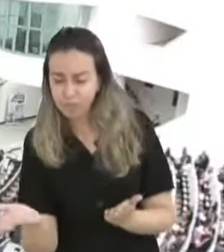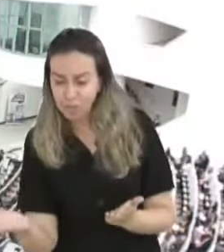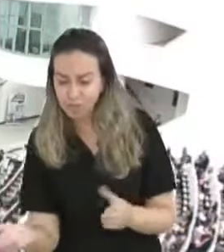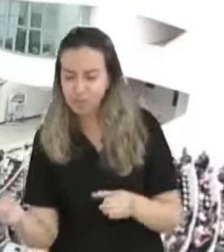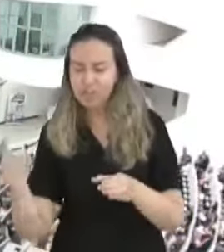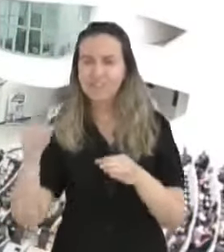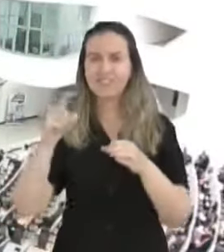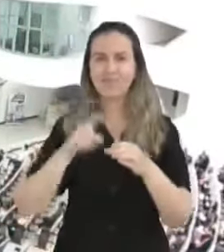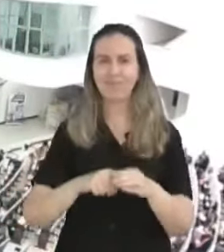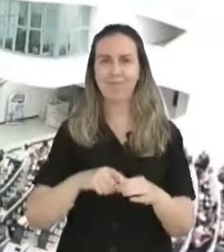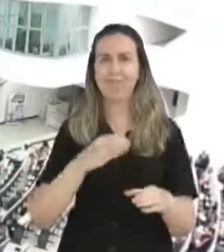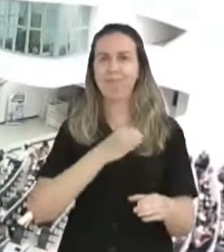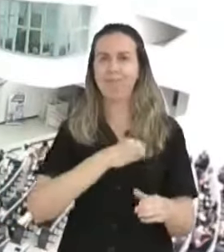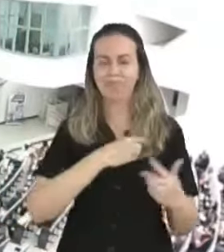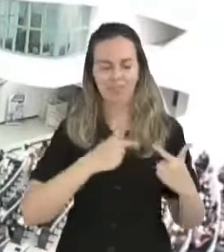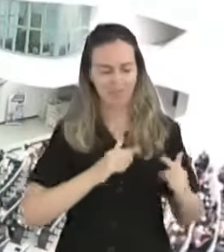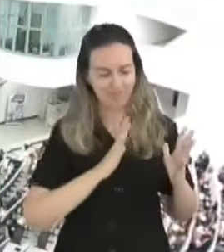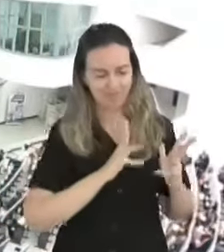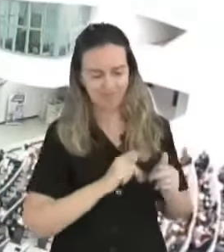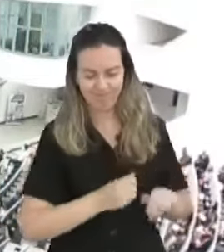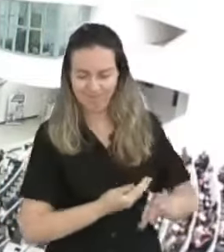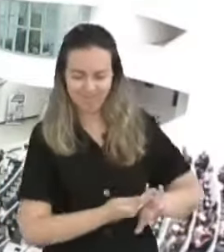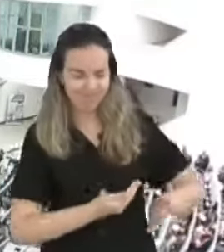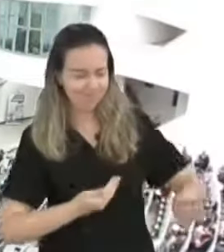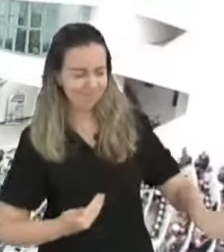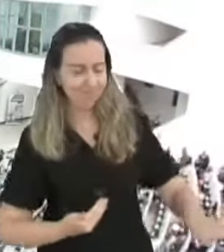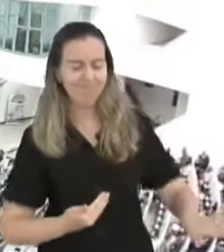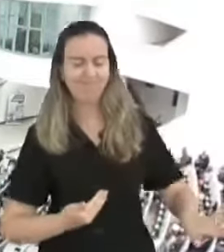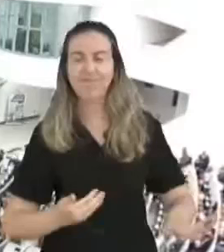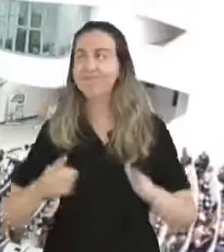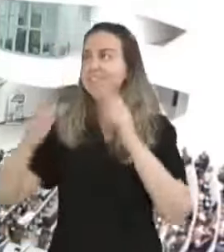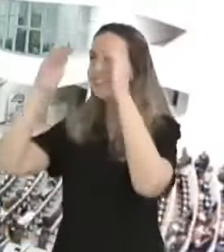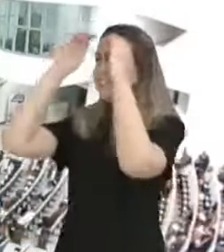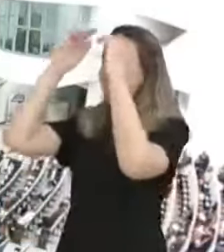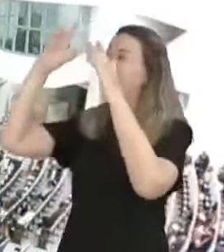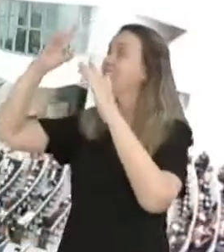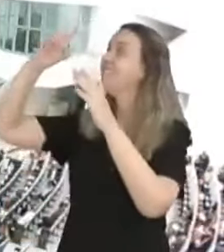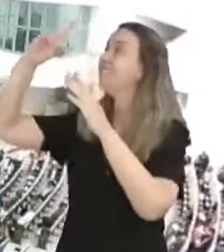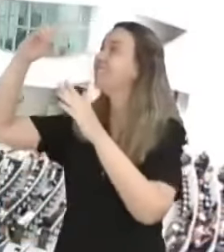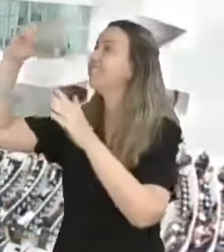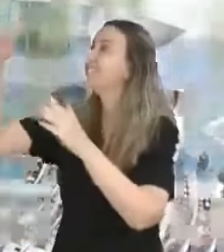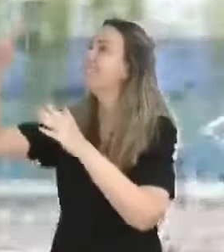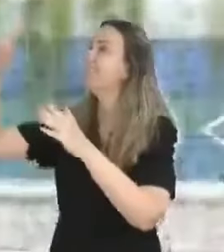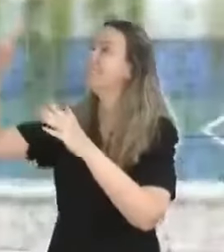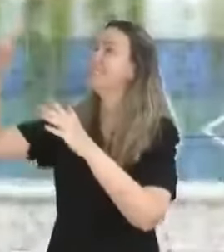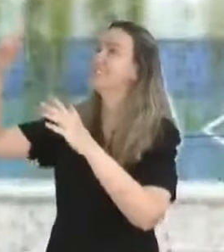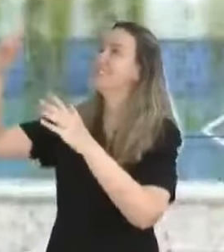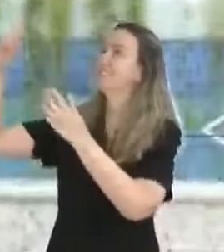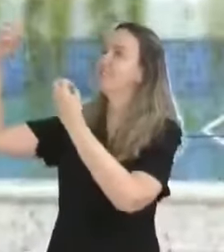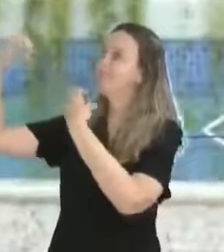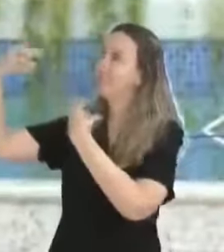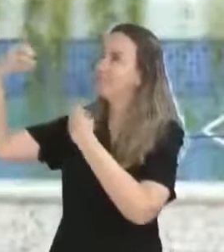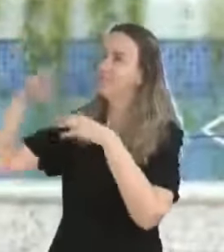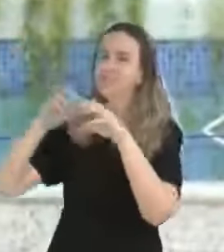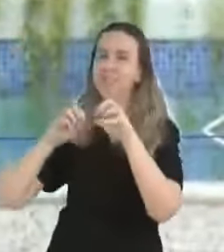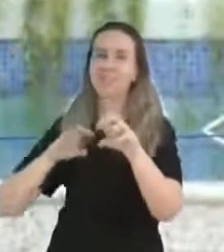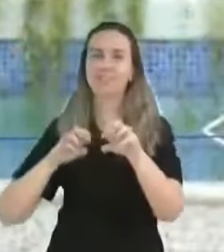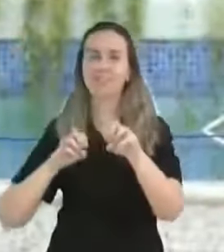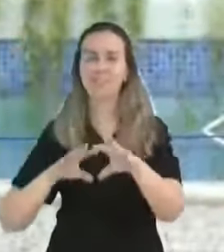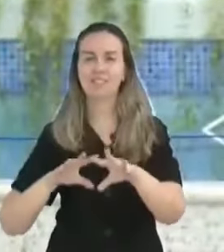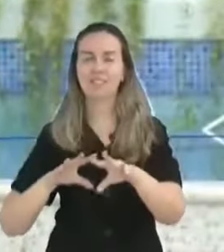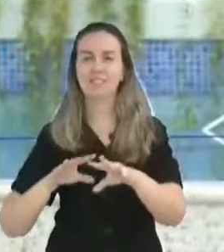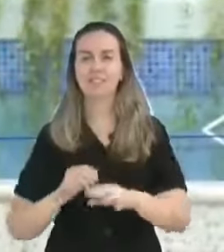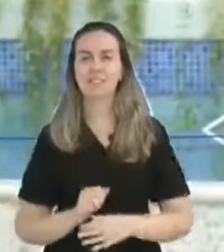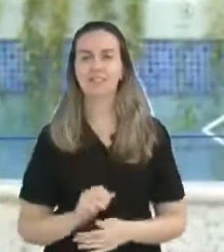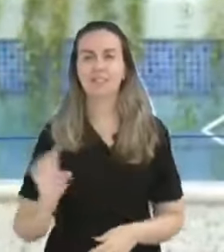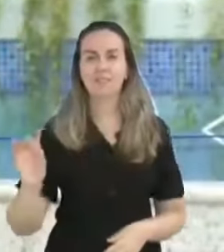daqui renovado esta noite, porque está escrito lá no livro de Jó, no capítulo 14,